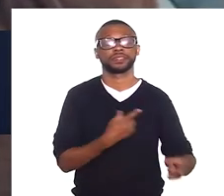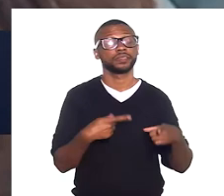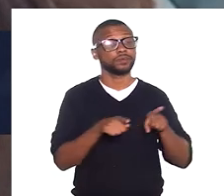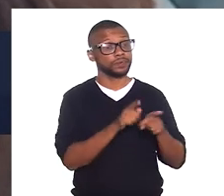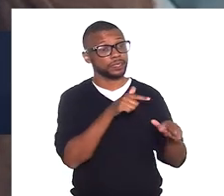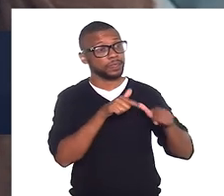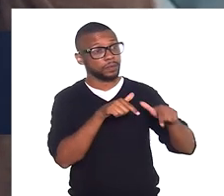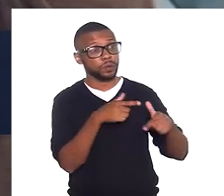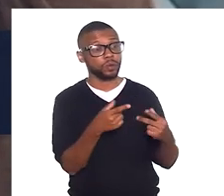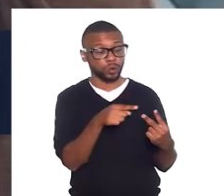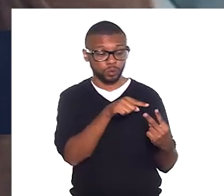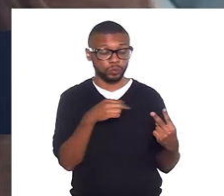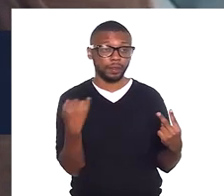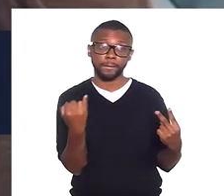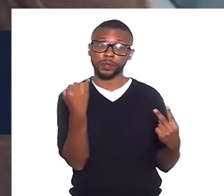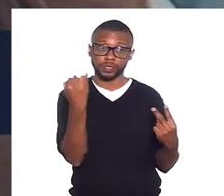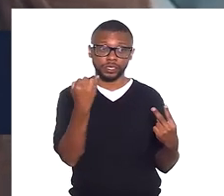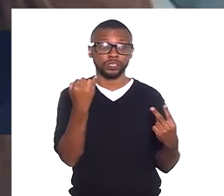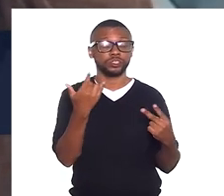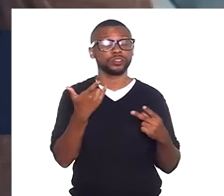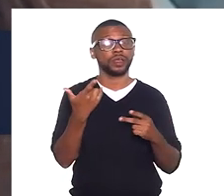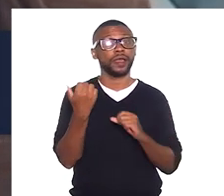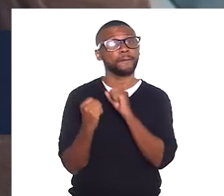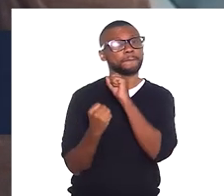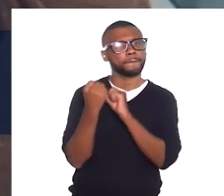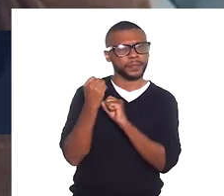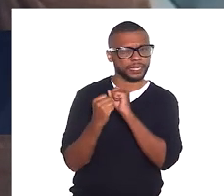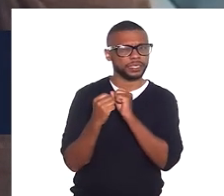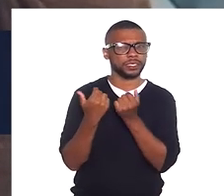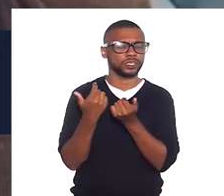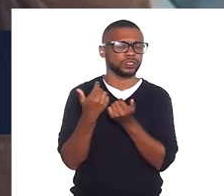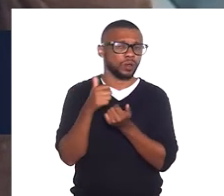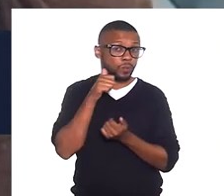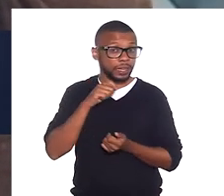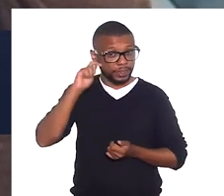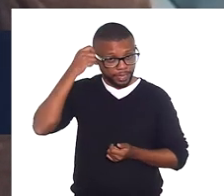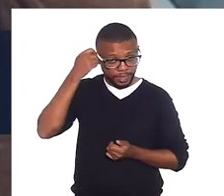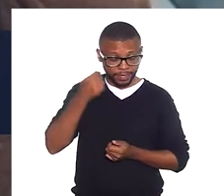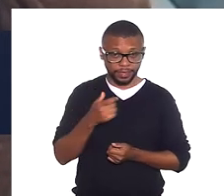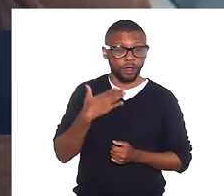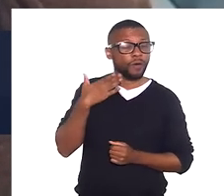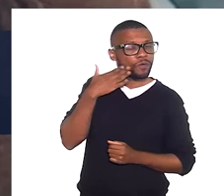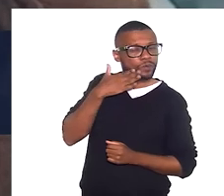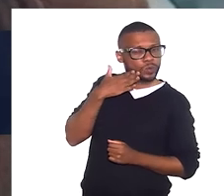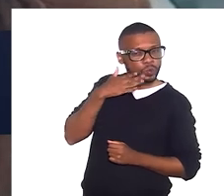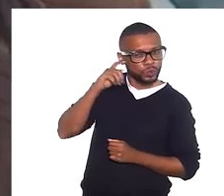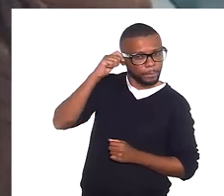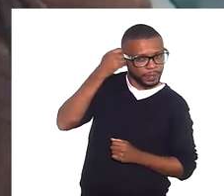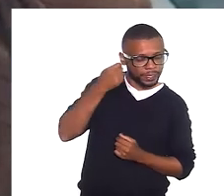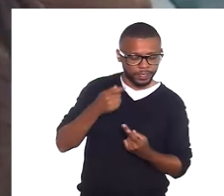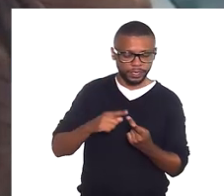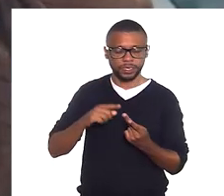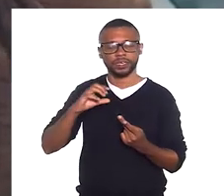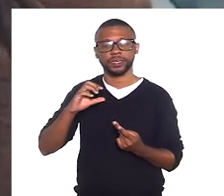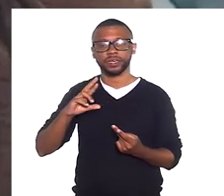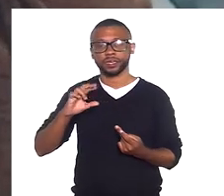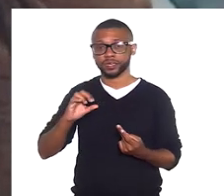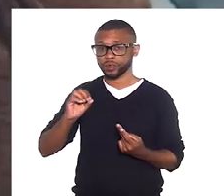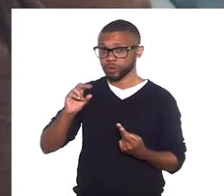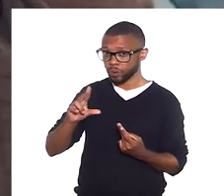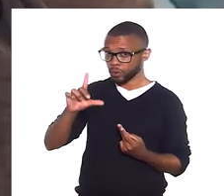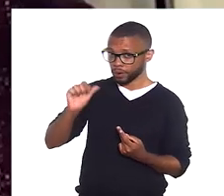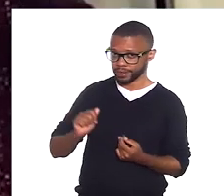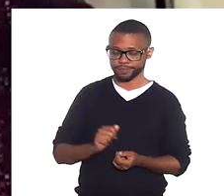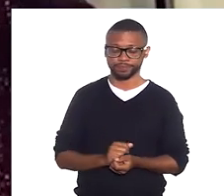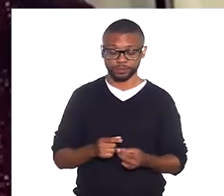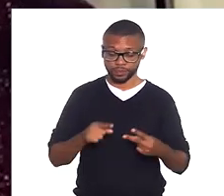Você também trabalhou com duas importantes organizações de mulheres negras, Fala Preta e Crioula. E aí,